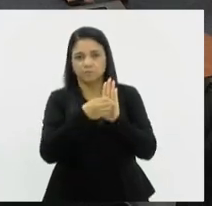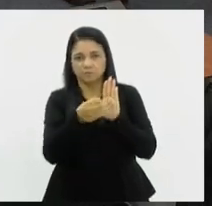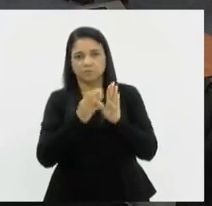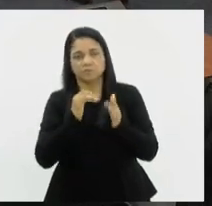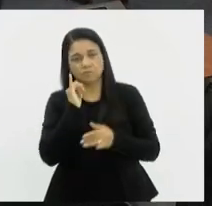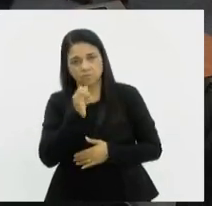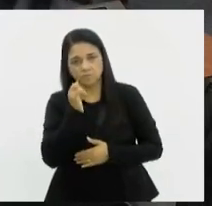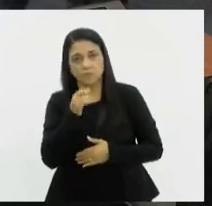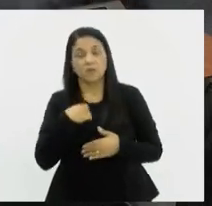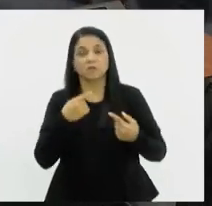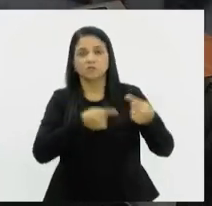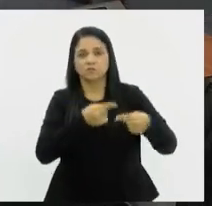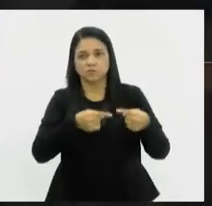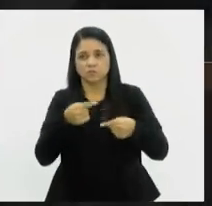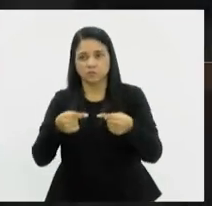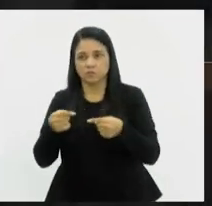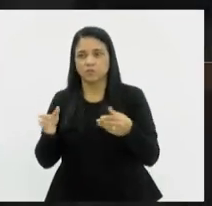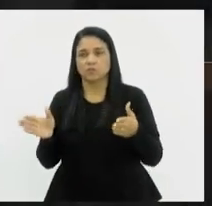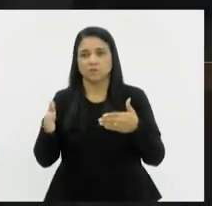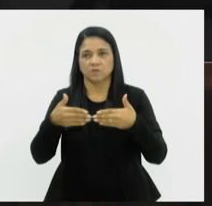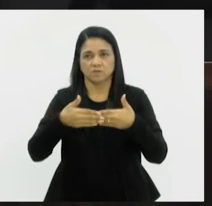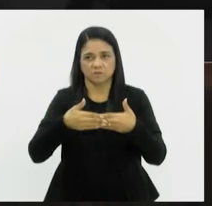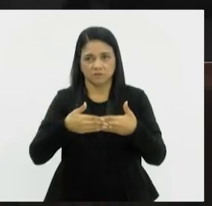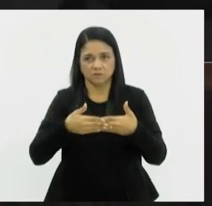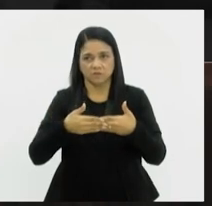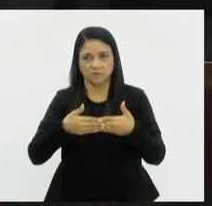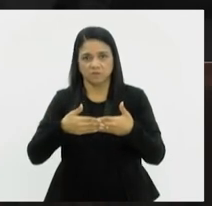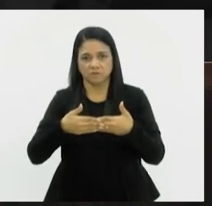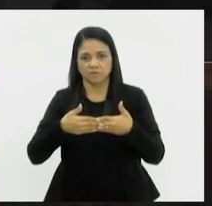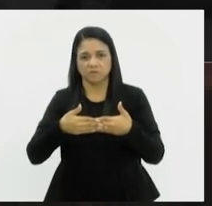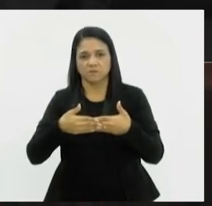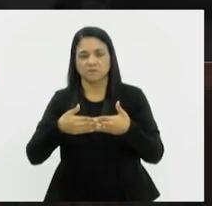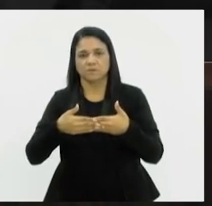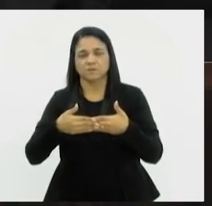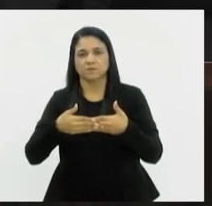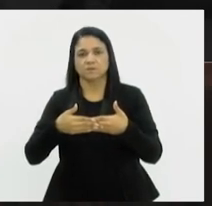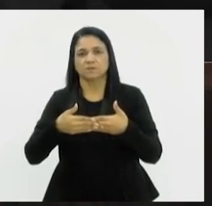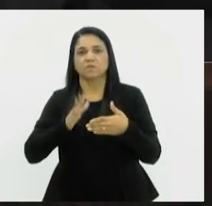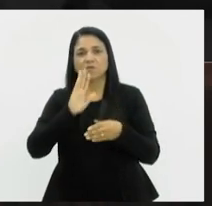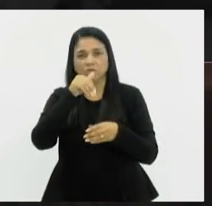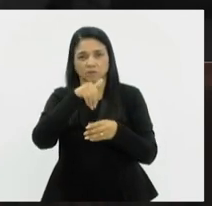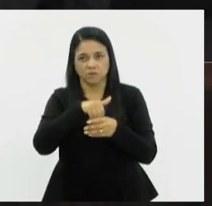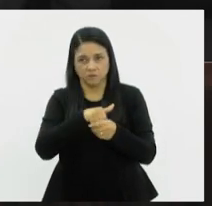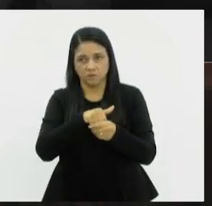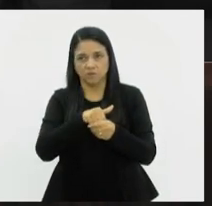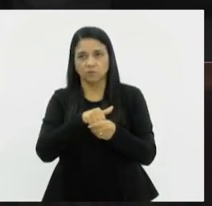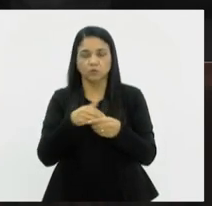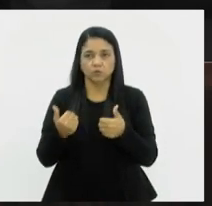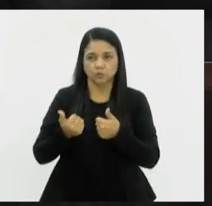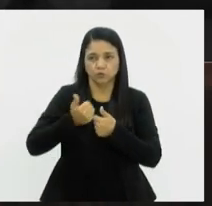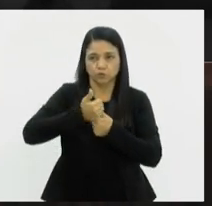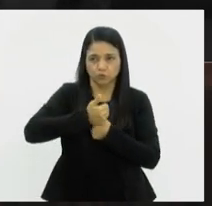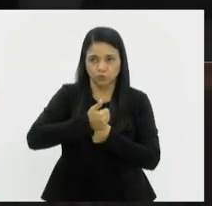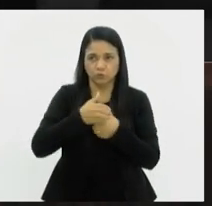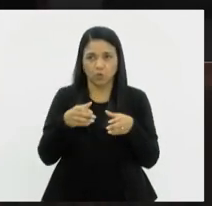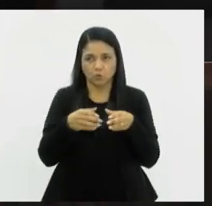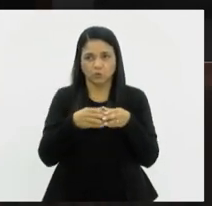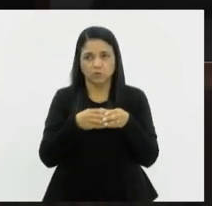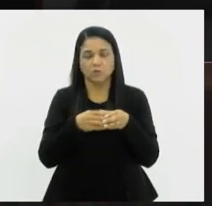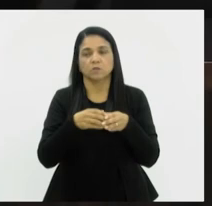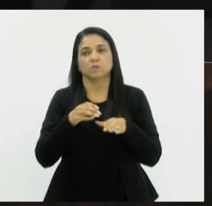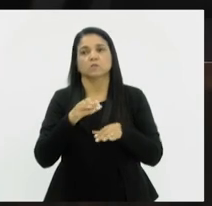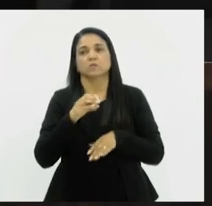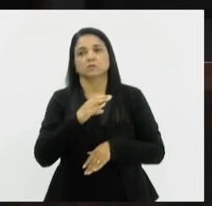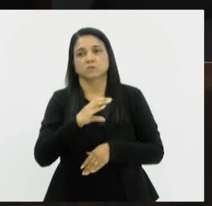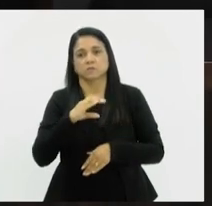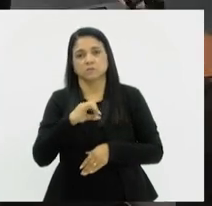em discussão, não havendo quem queira discutir, encerrada a discussão. Em votação, substitutivo da Comissão de Constituição e